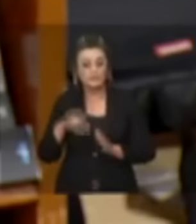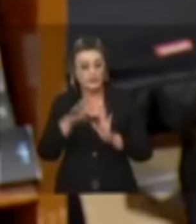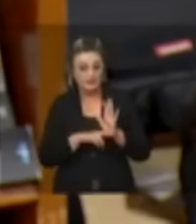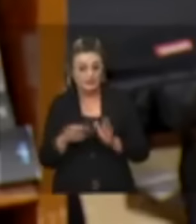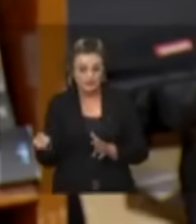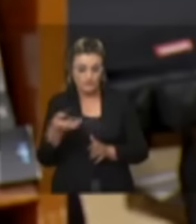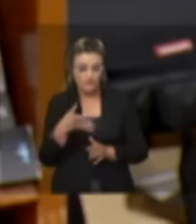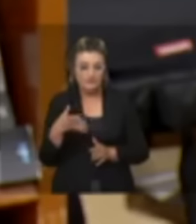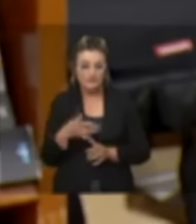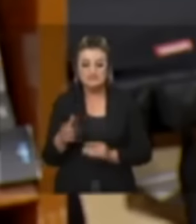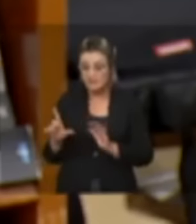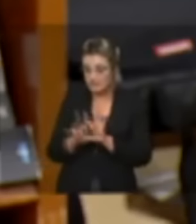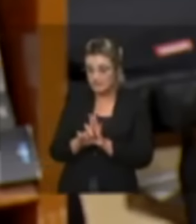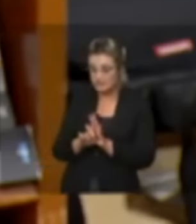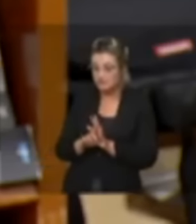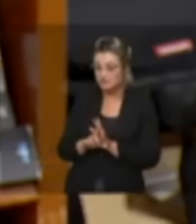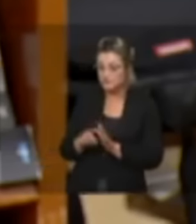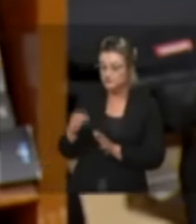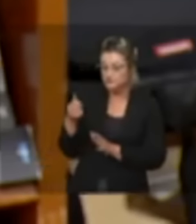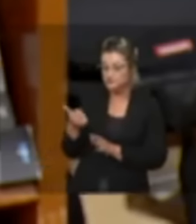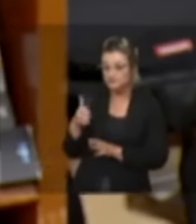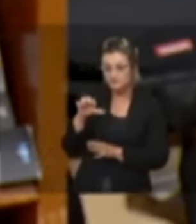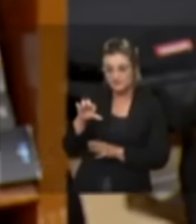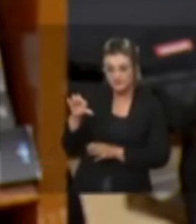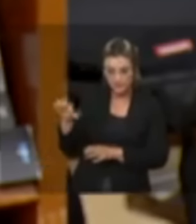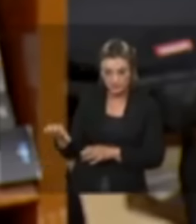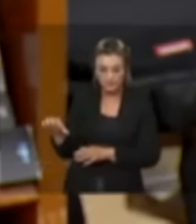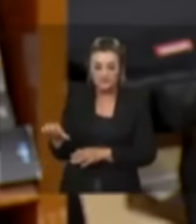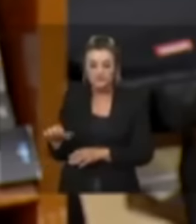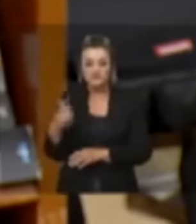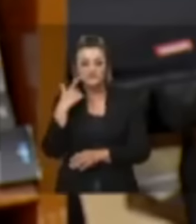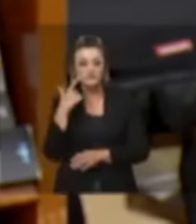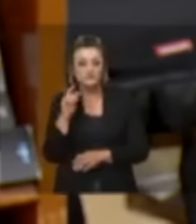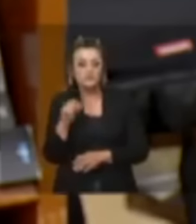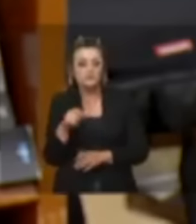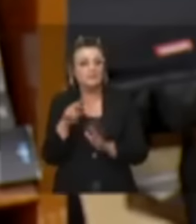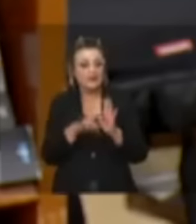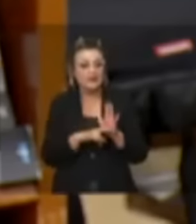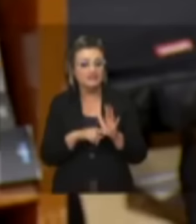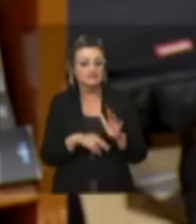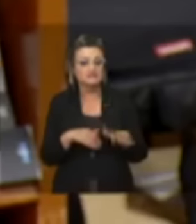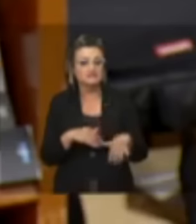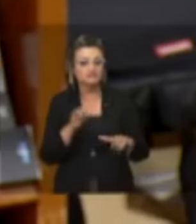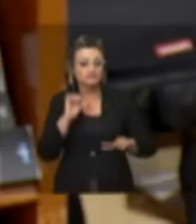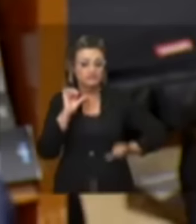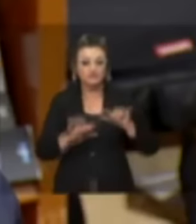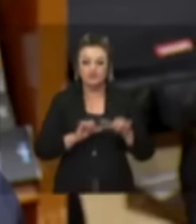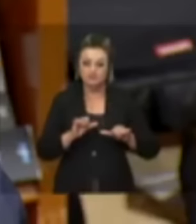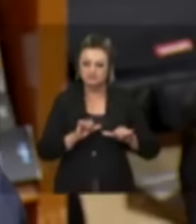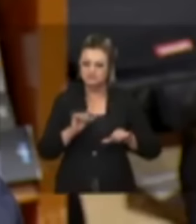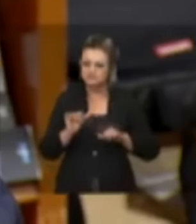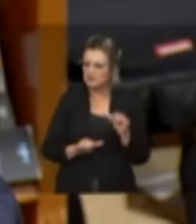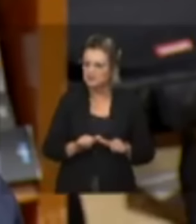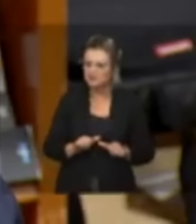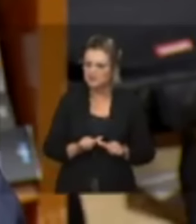regra esta lei de 9 previu uma regra transitória Ou